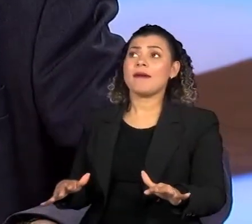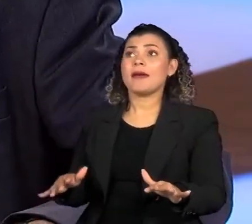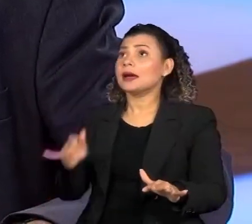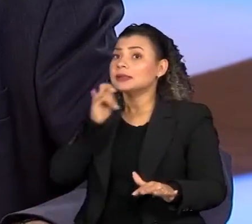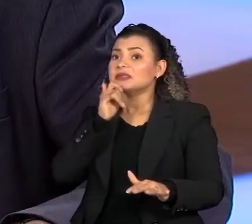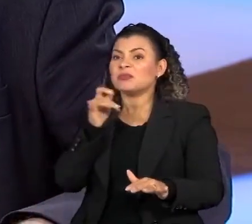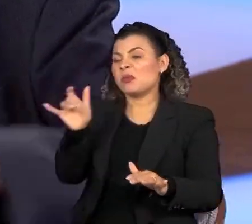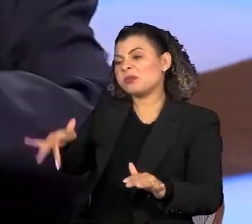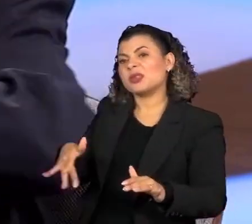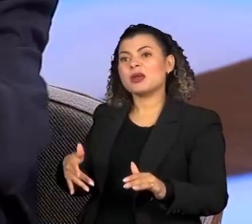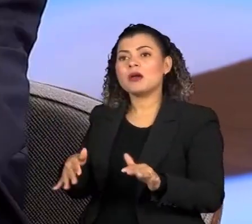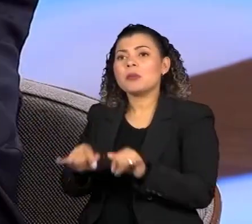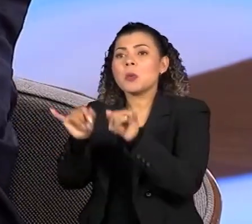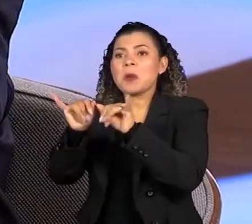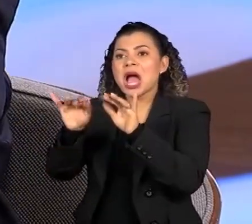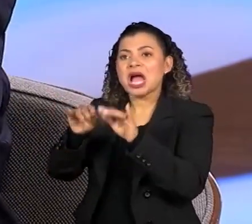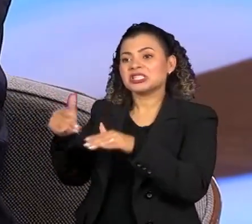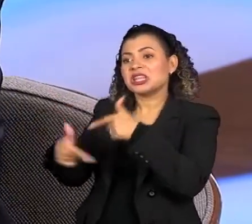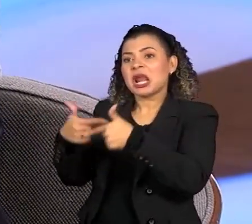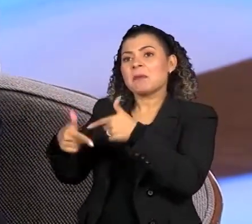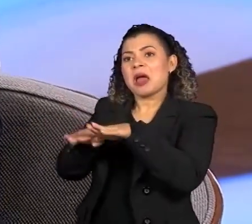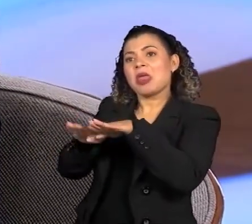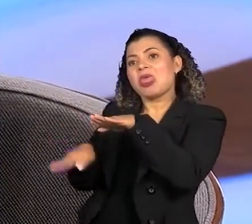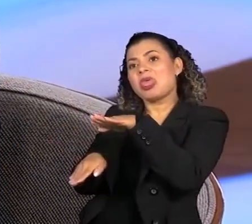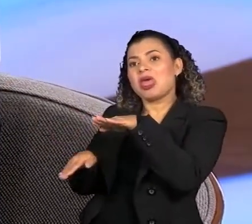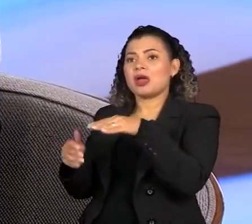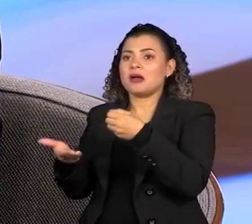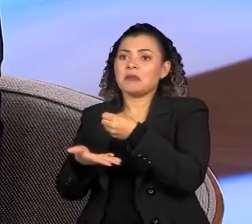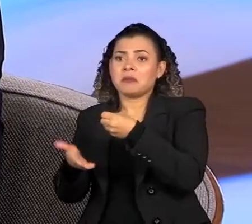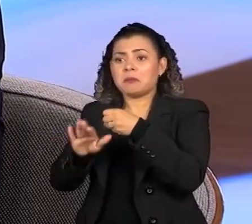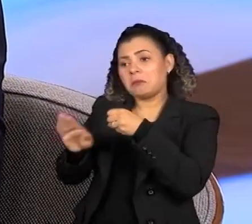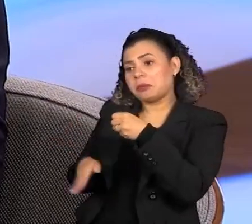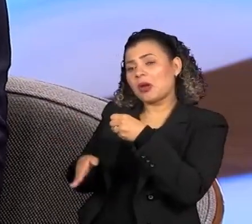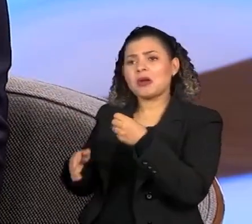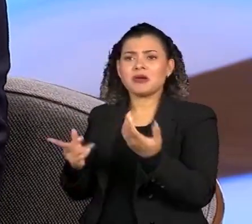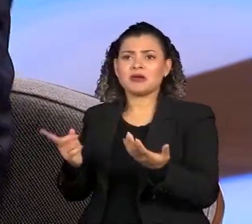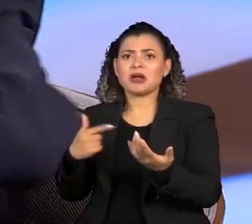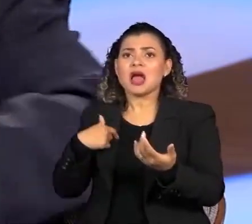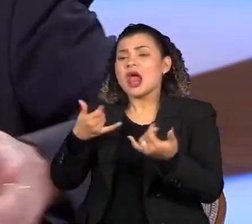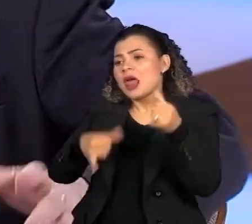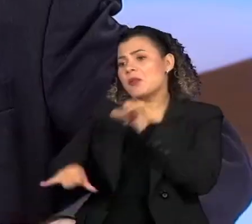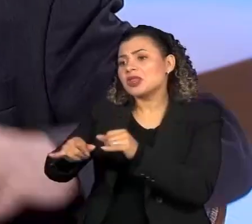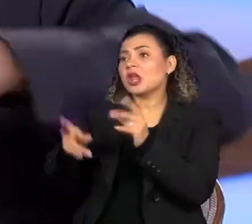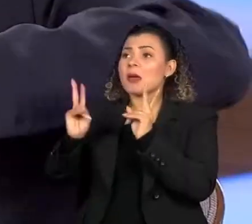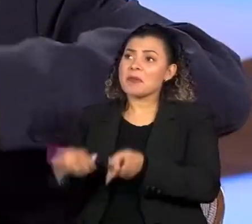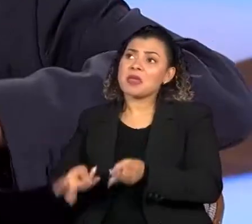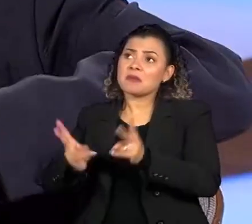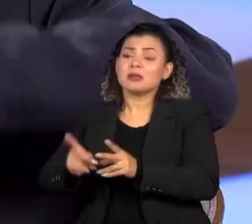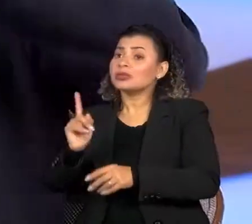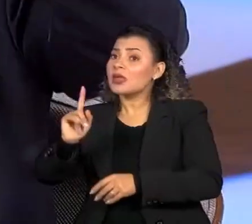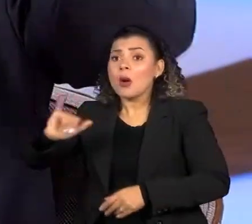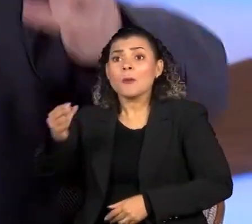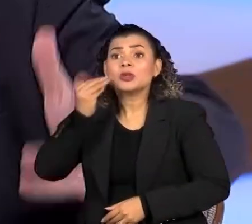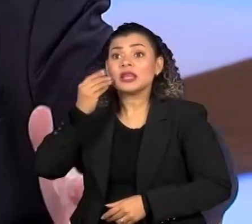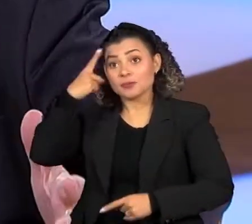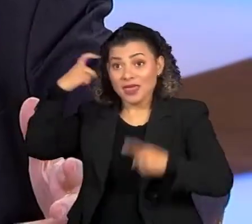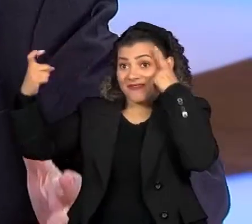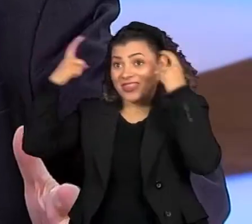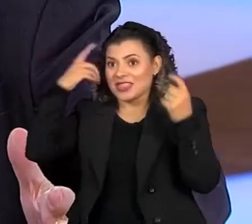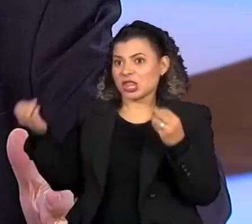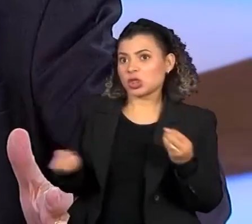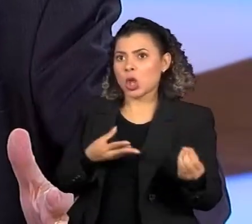periféricas eles não querem ficar ricos Laboratórios e ficar repetindo aquilo que já foi feito eles querem oportunidade para fazer